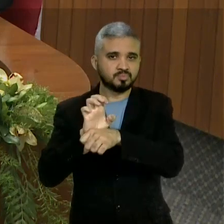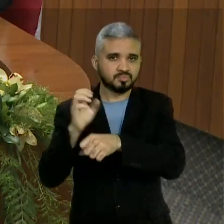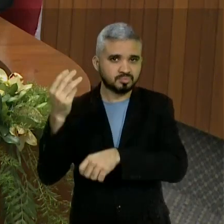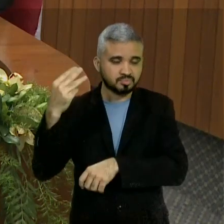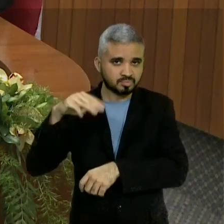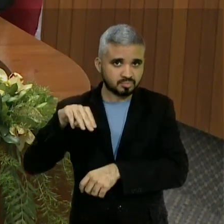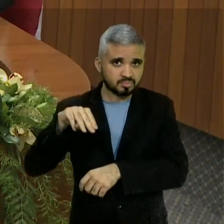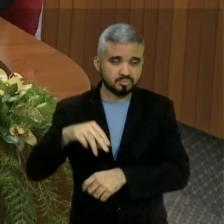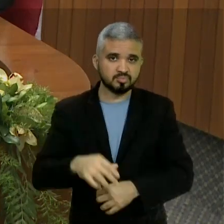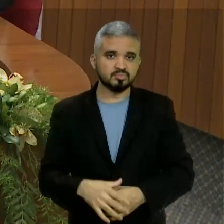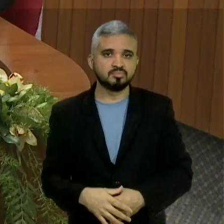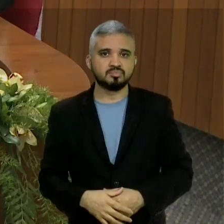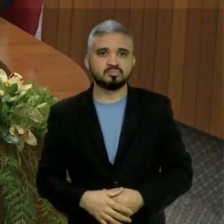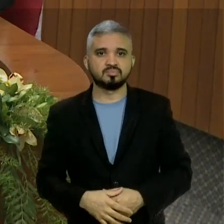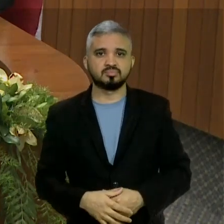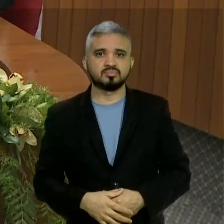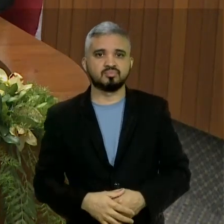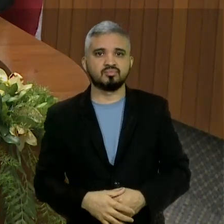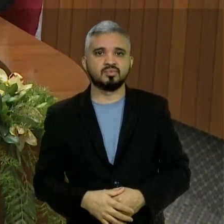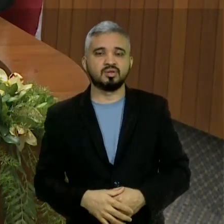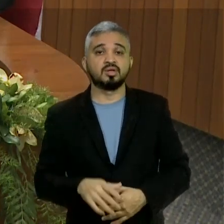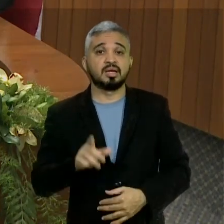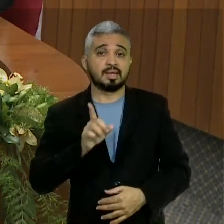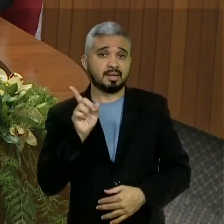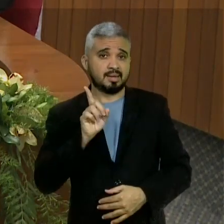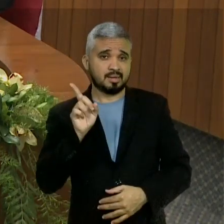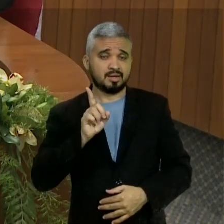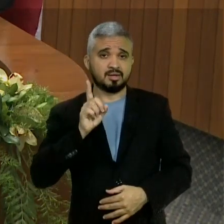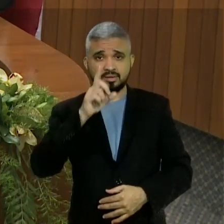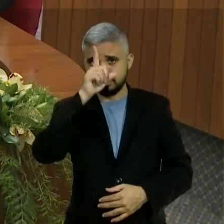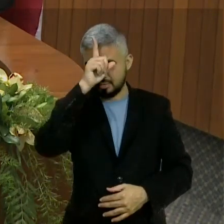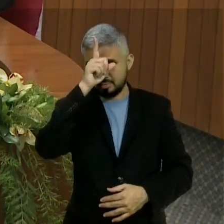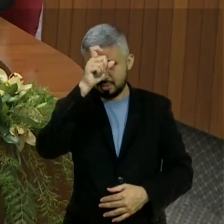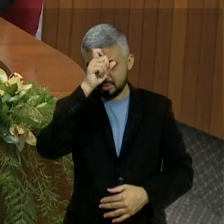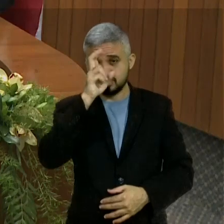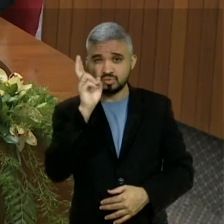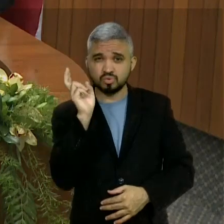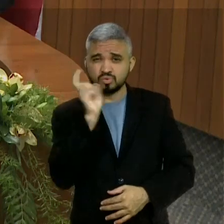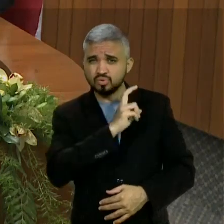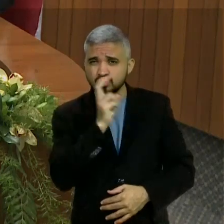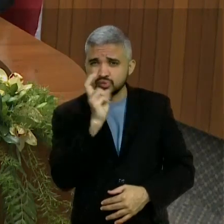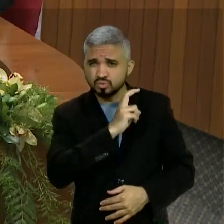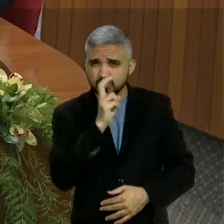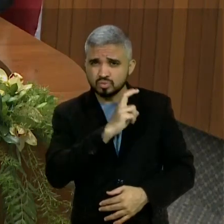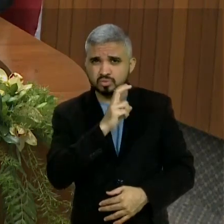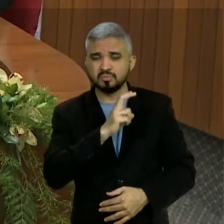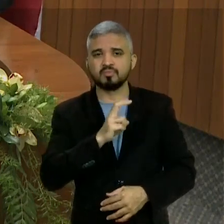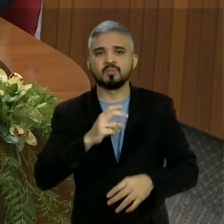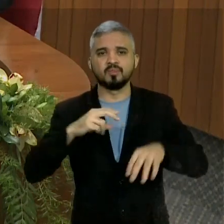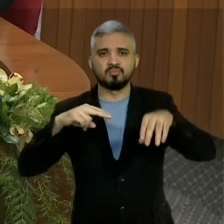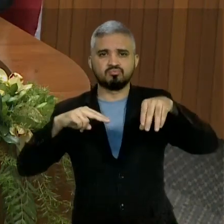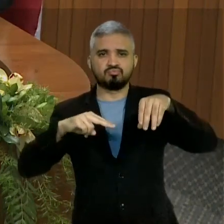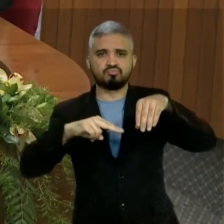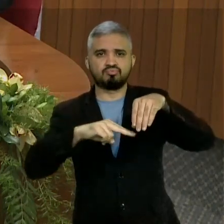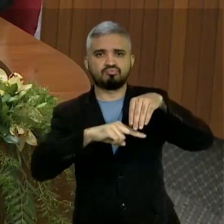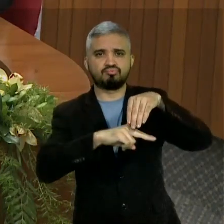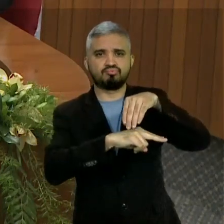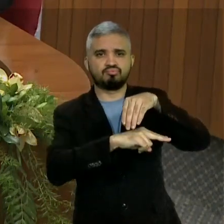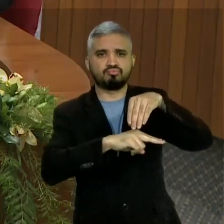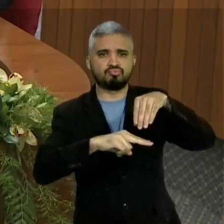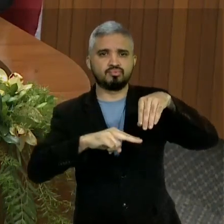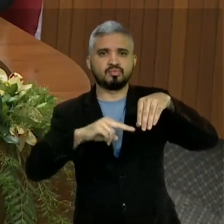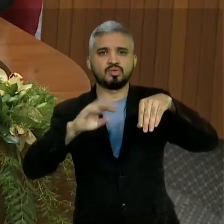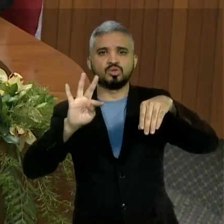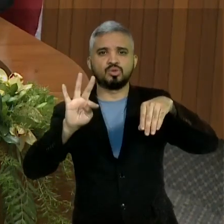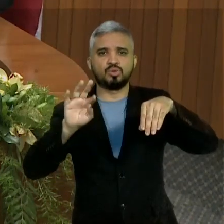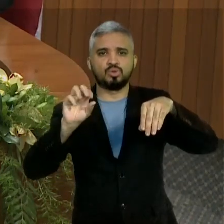e emergência a tomografia não funciona não funciona muito tempo um paciente fica em média